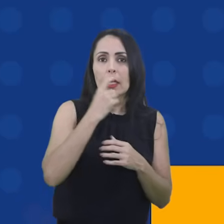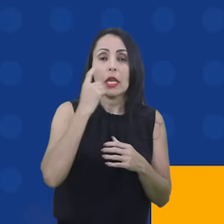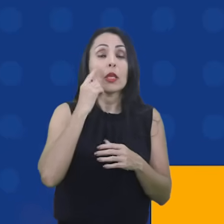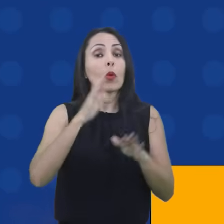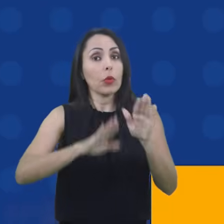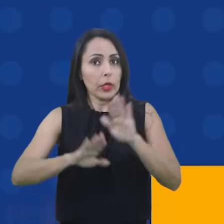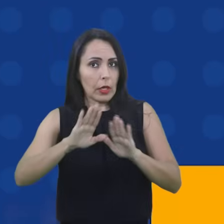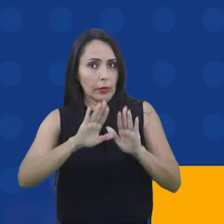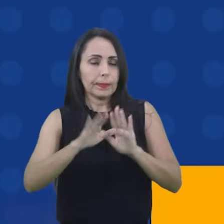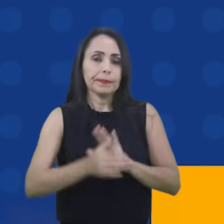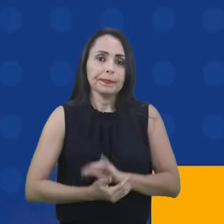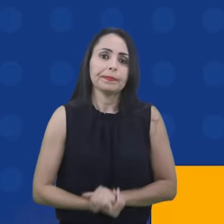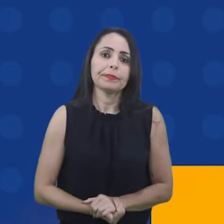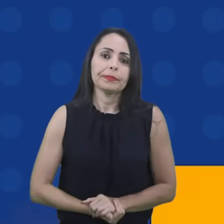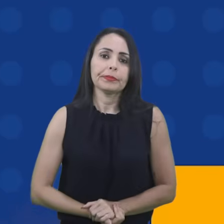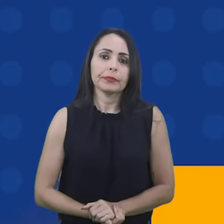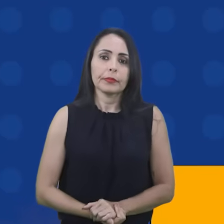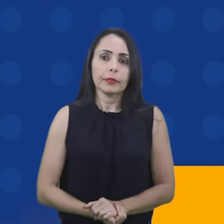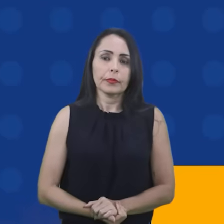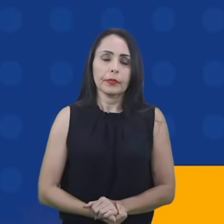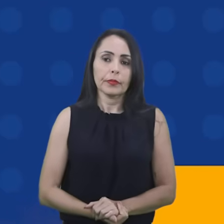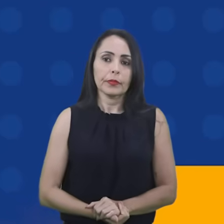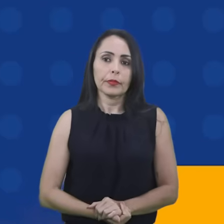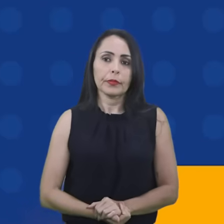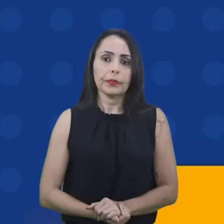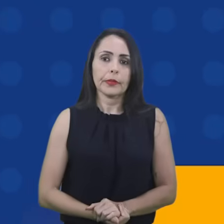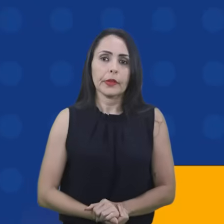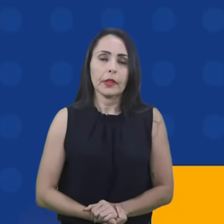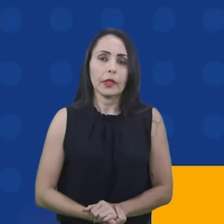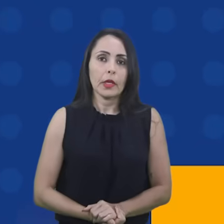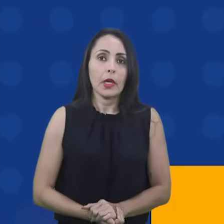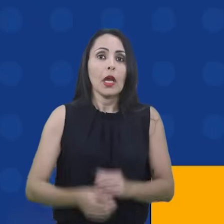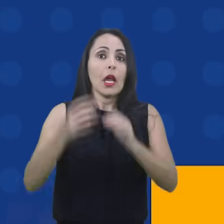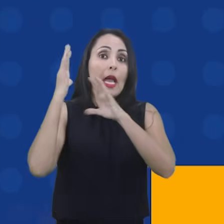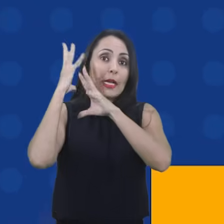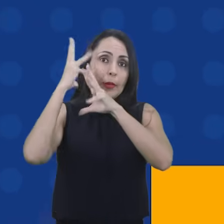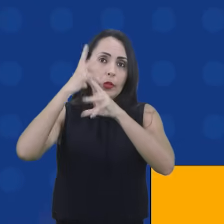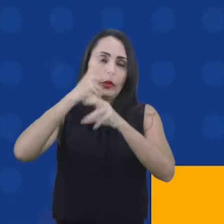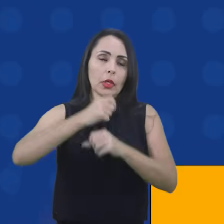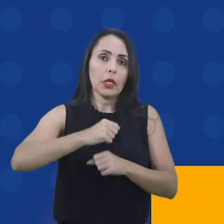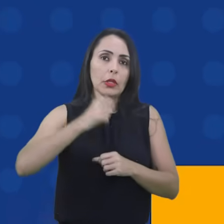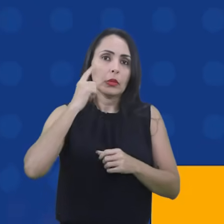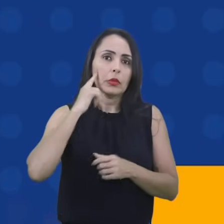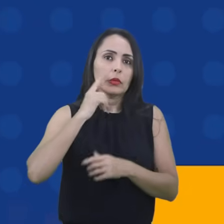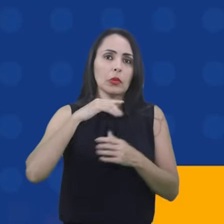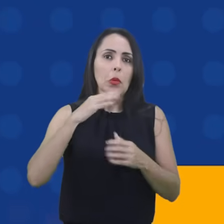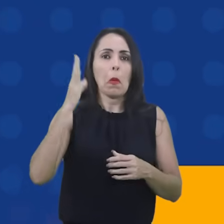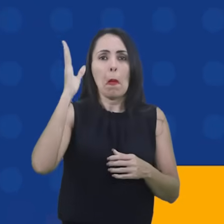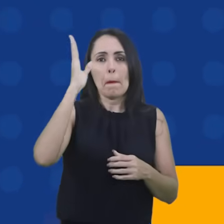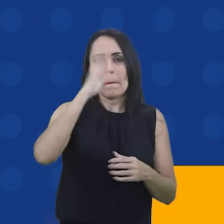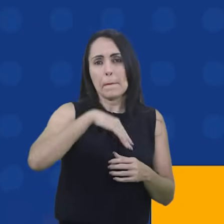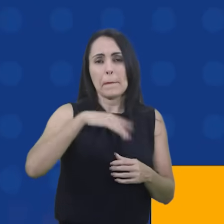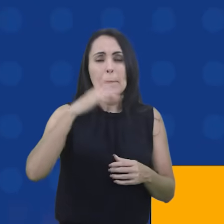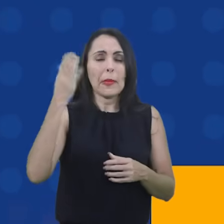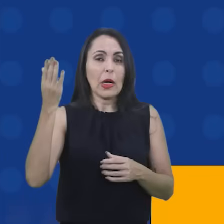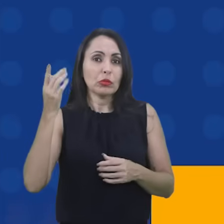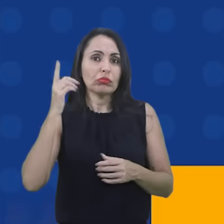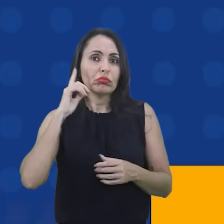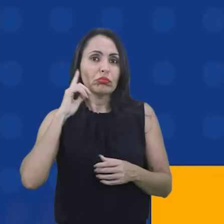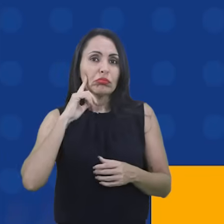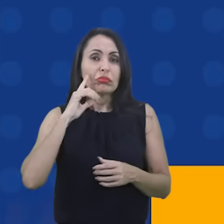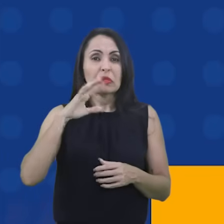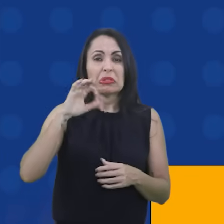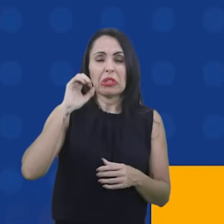cuidar enquanto é tempo, tranquilo? Bem, recapitulando aí a parte, né, do mau hálito persistente, né, a falta